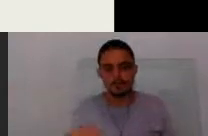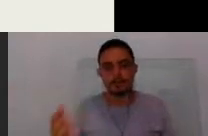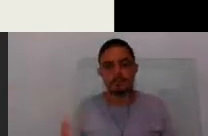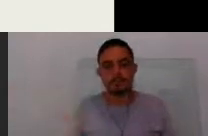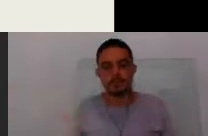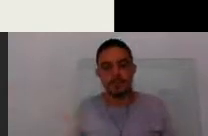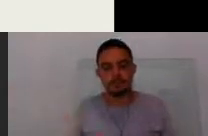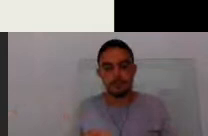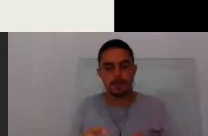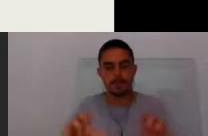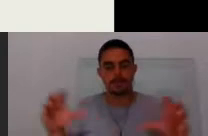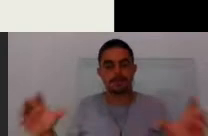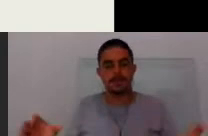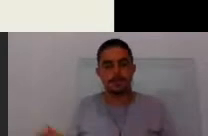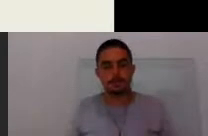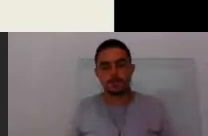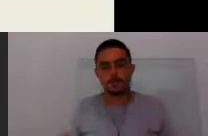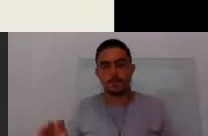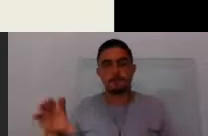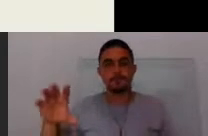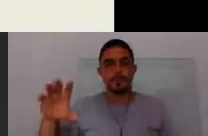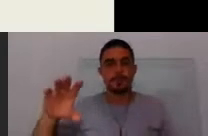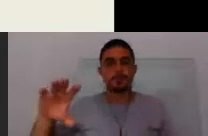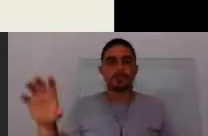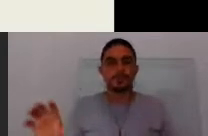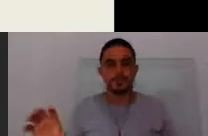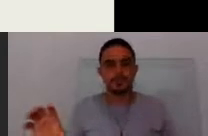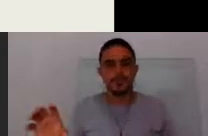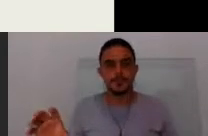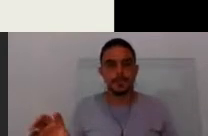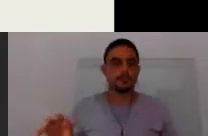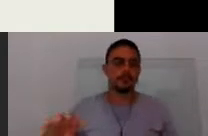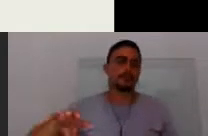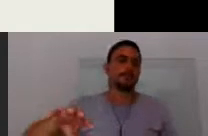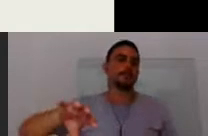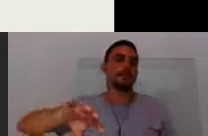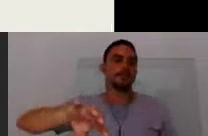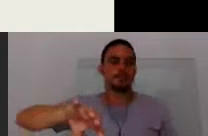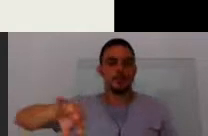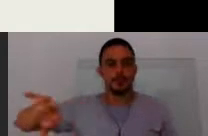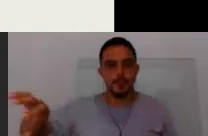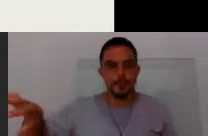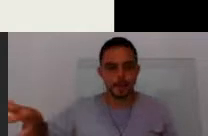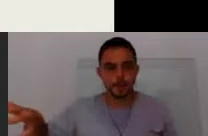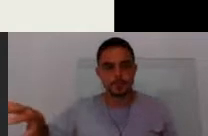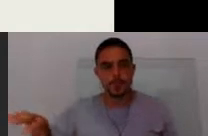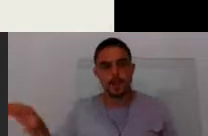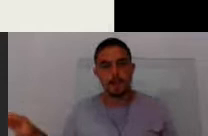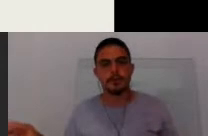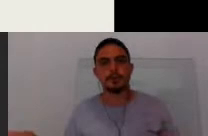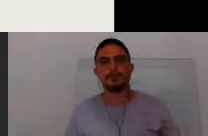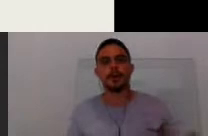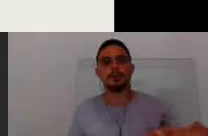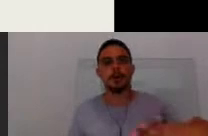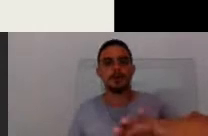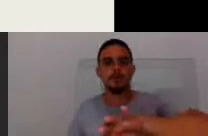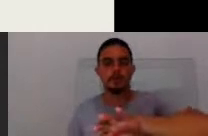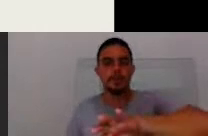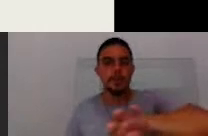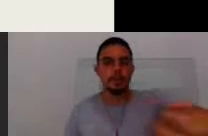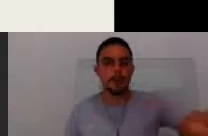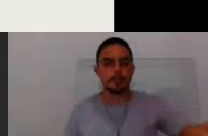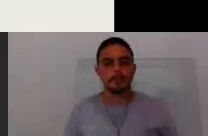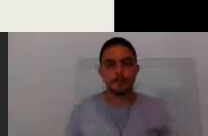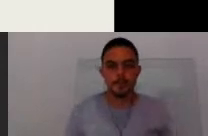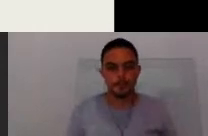solo argiloso, texturizar o solo, caracterizar por textura, o que nós estamos classificando? Nós estamos classificando um solo que tem partículas maiores, que é no